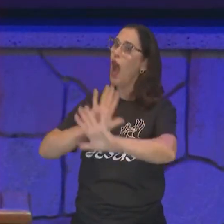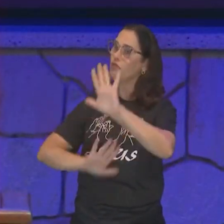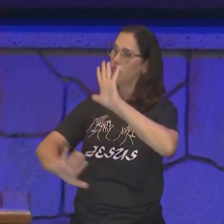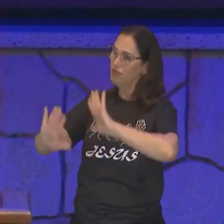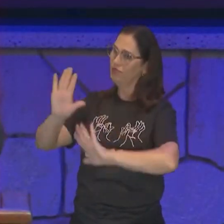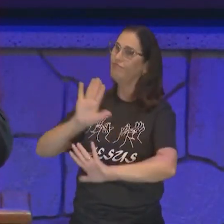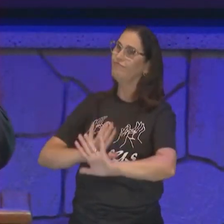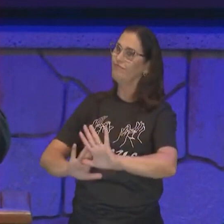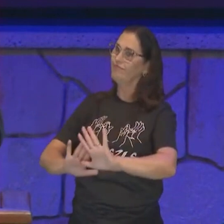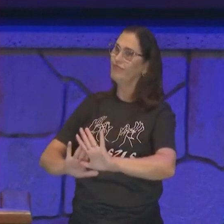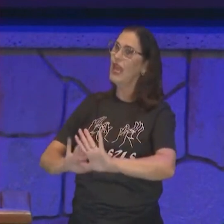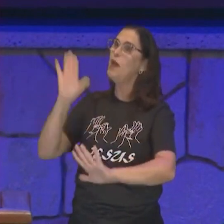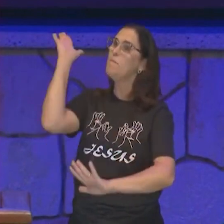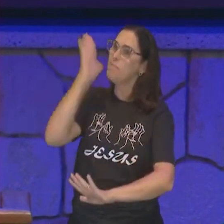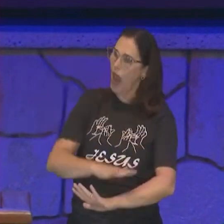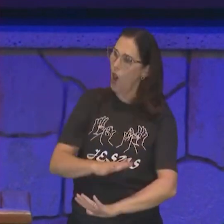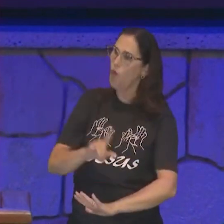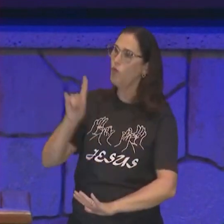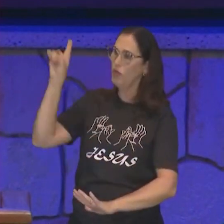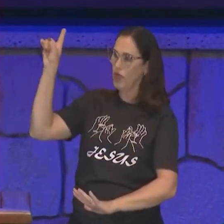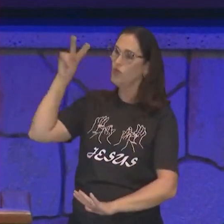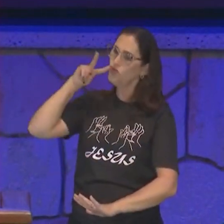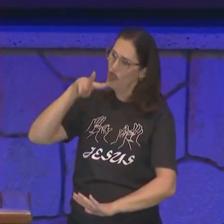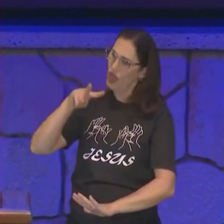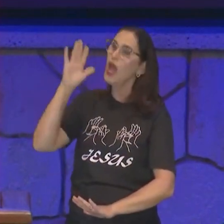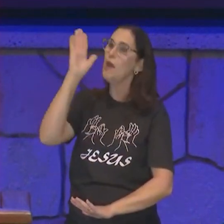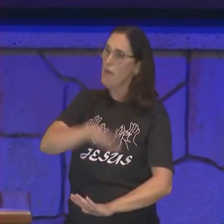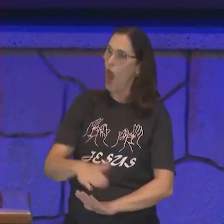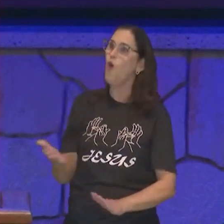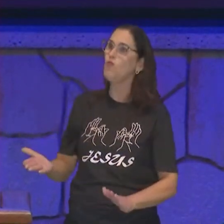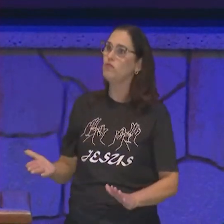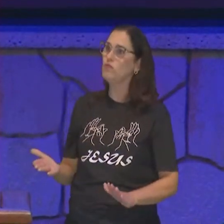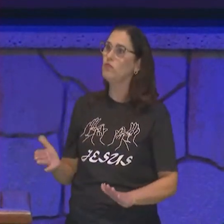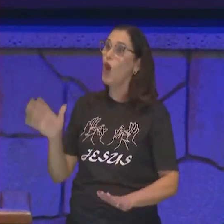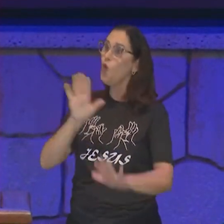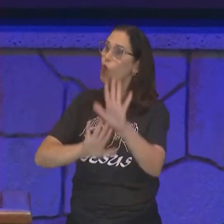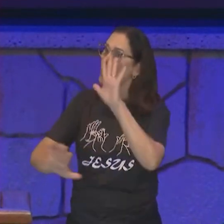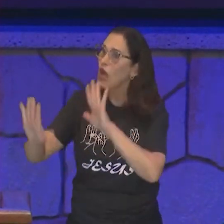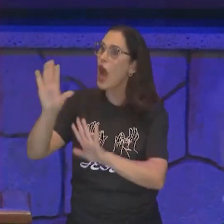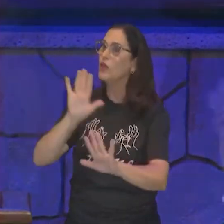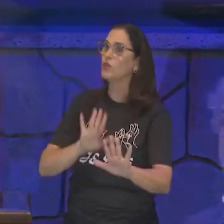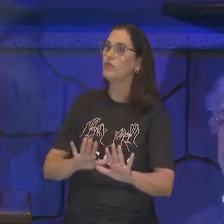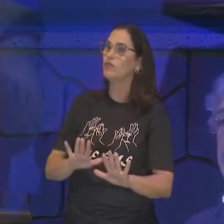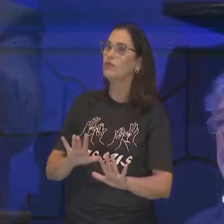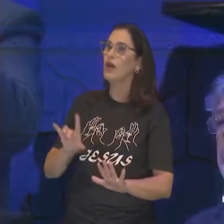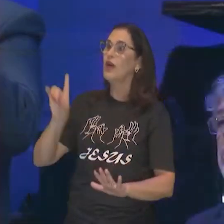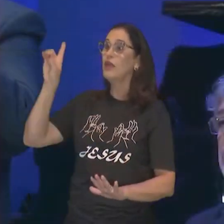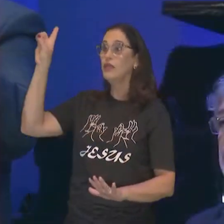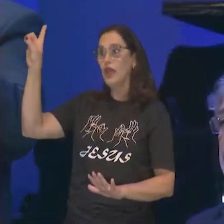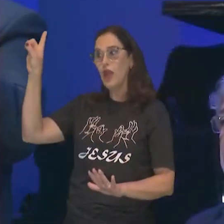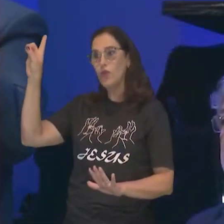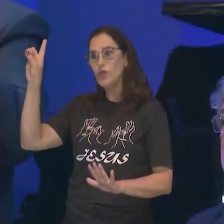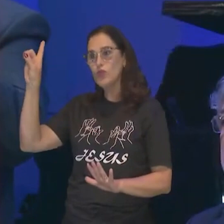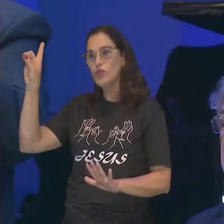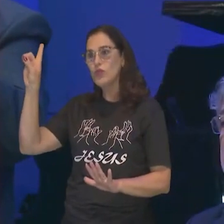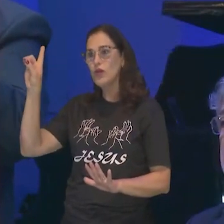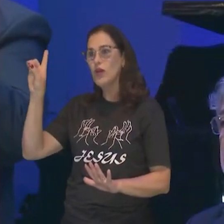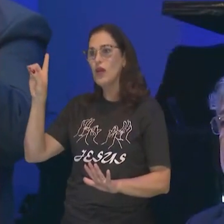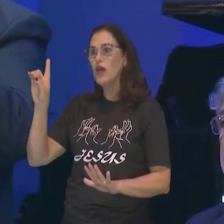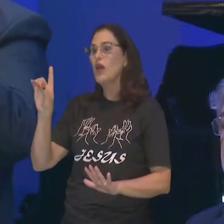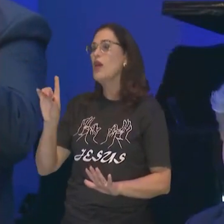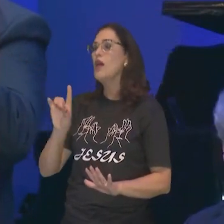e parece mal aos olhos do Senhor. Deus poupou a vida de Davi